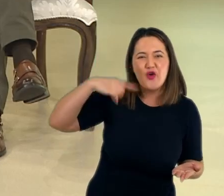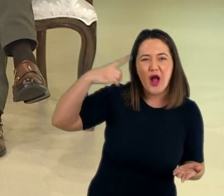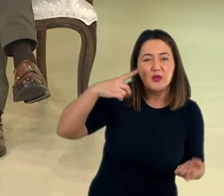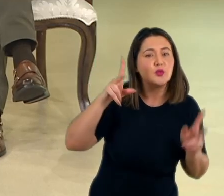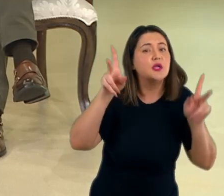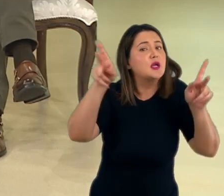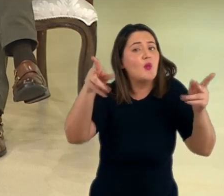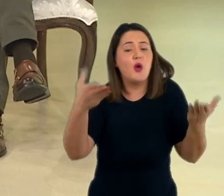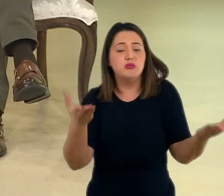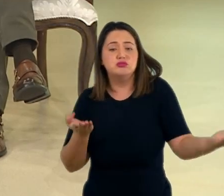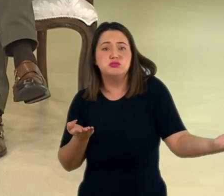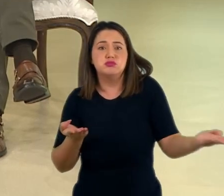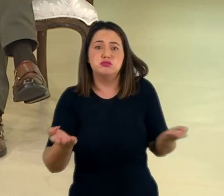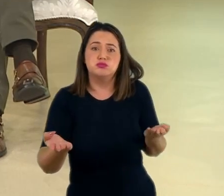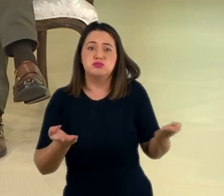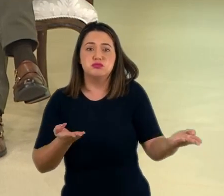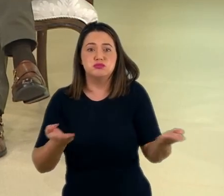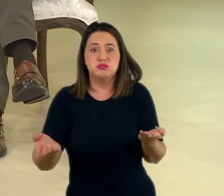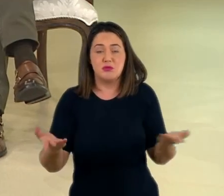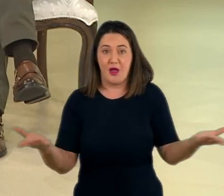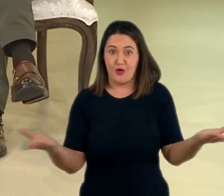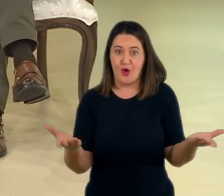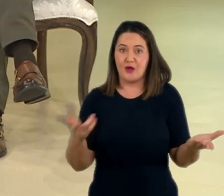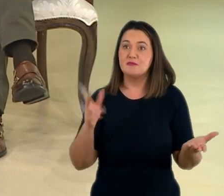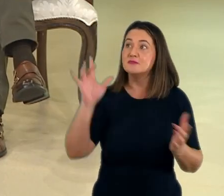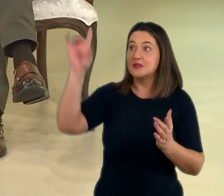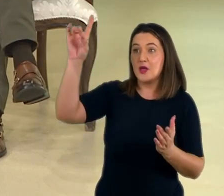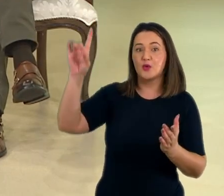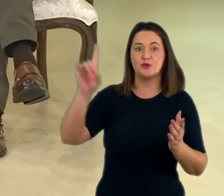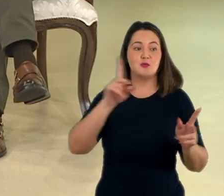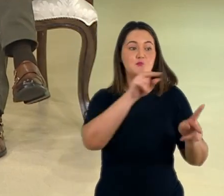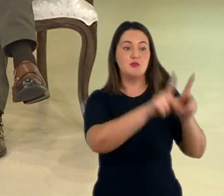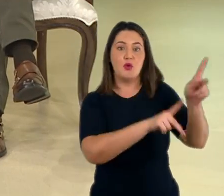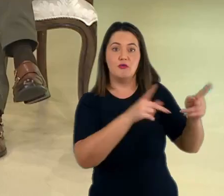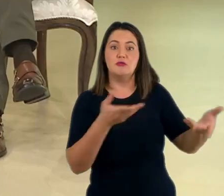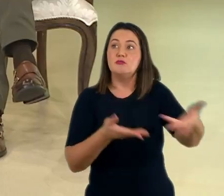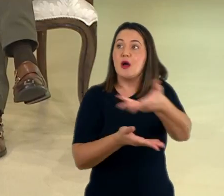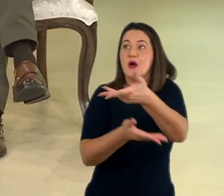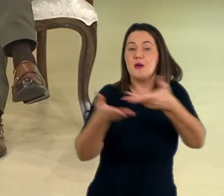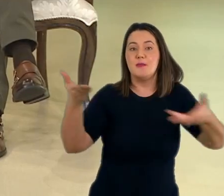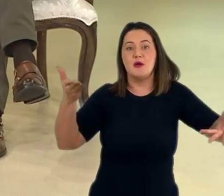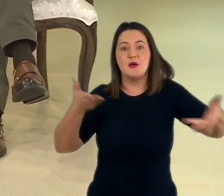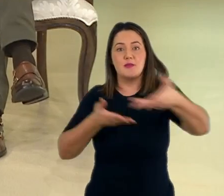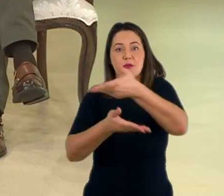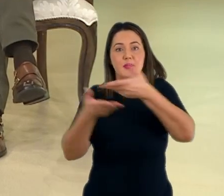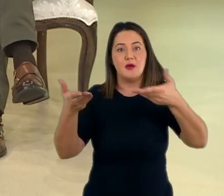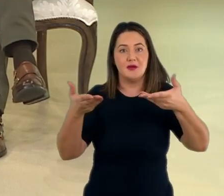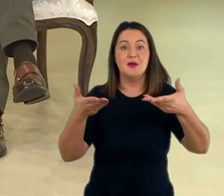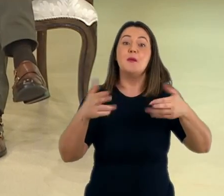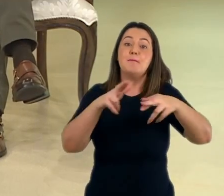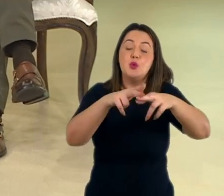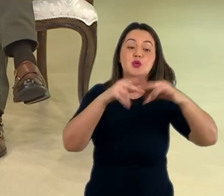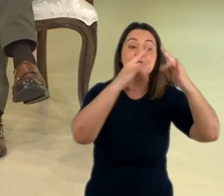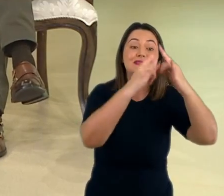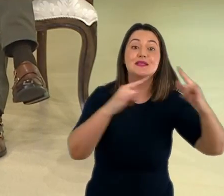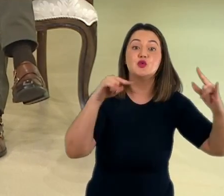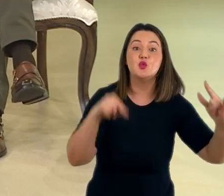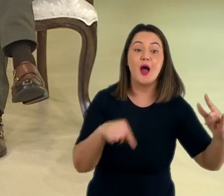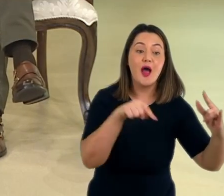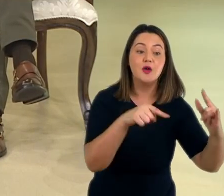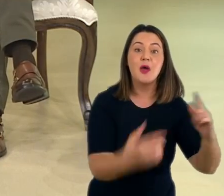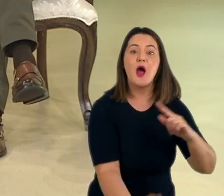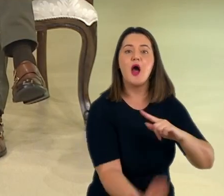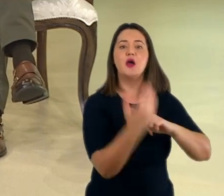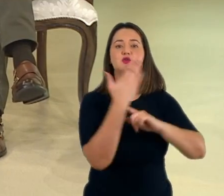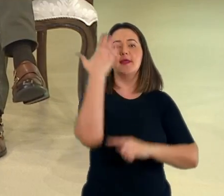de Deus a partir do sacrifício que ele fez na cruz do Calvário. Tudo isto estava tipificado, ou seja,